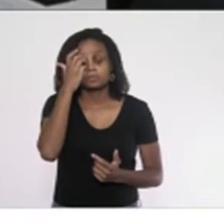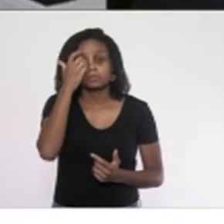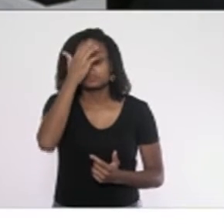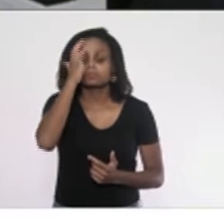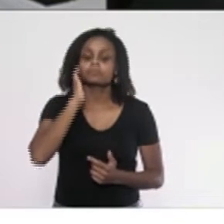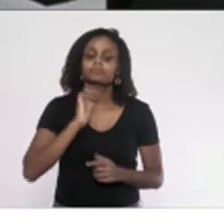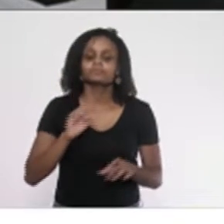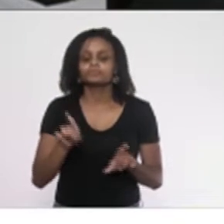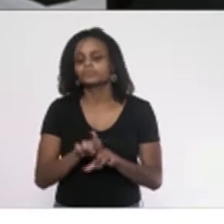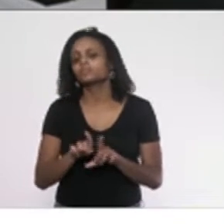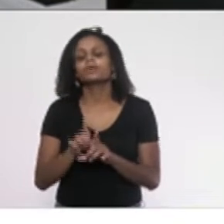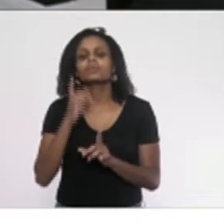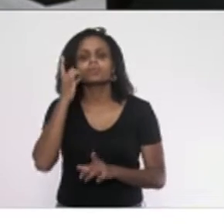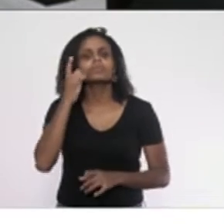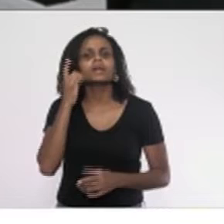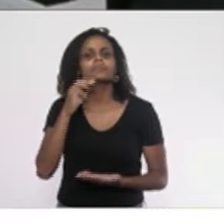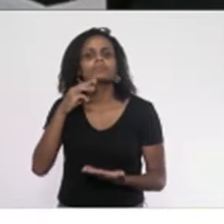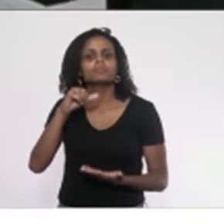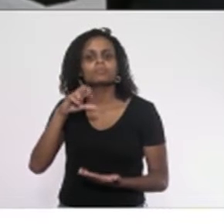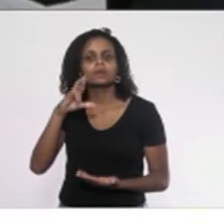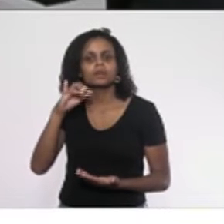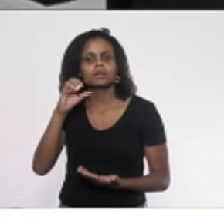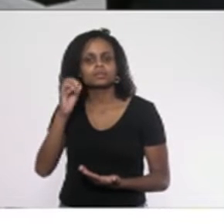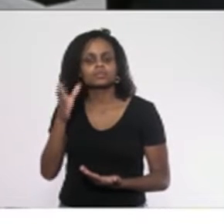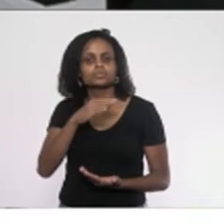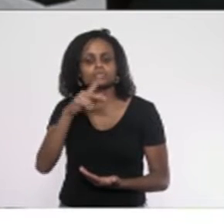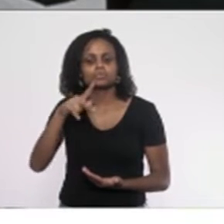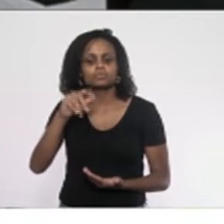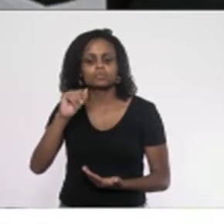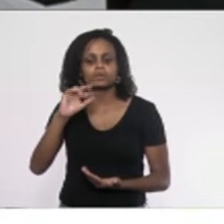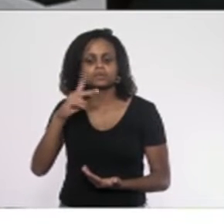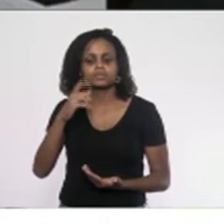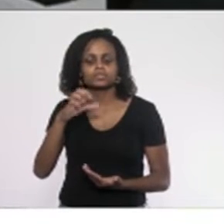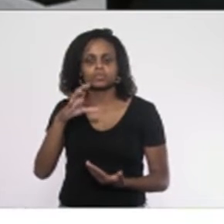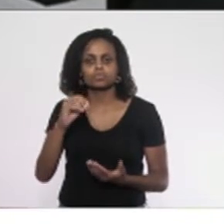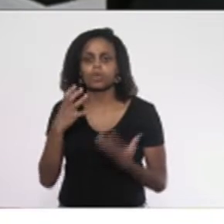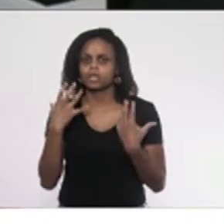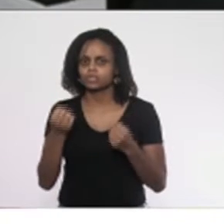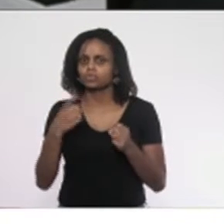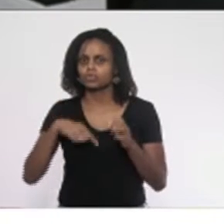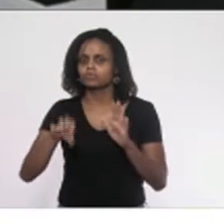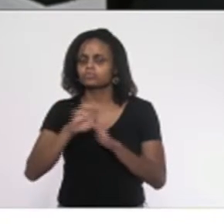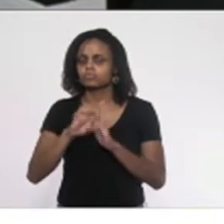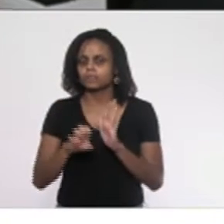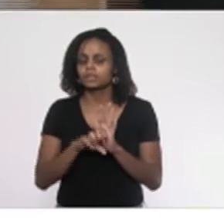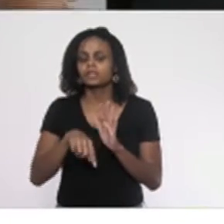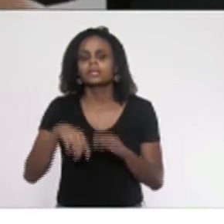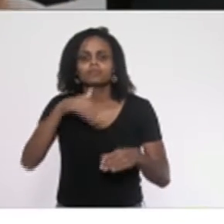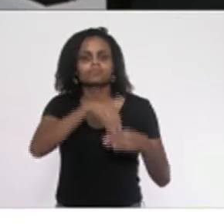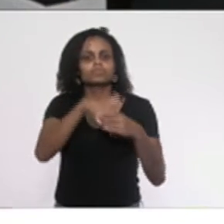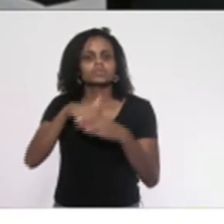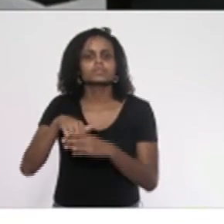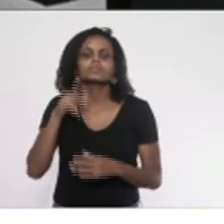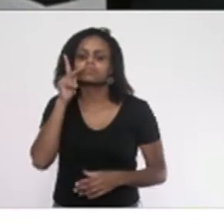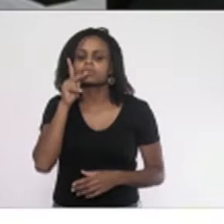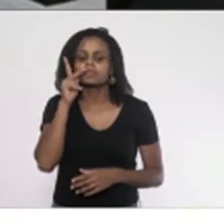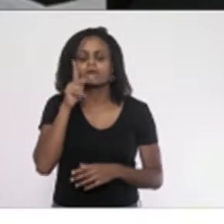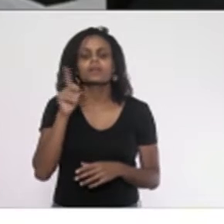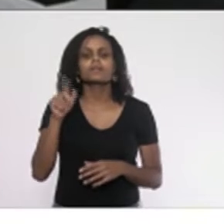Inclusive o deputado Márcio Pacheco foi favorável à nossa emenda, tanto na votação em plenário, quanto depois para derrubar o